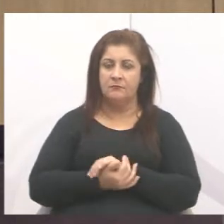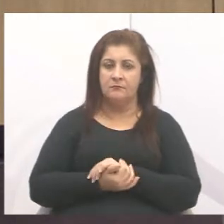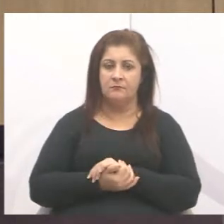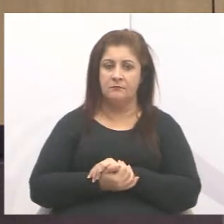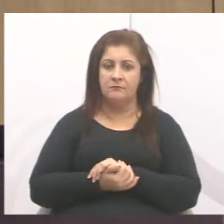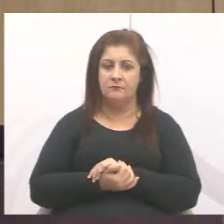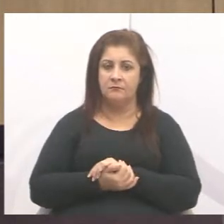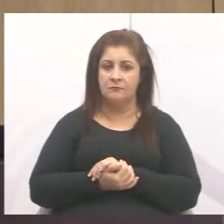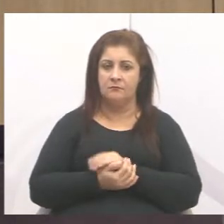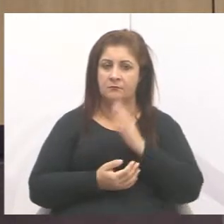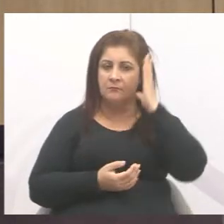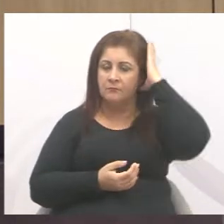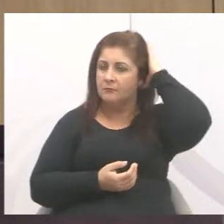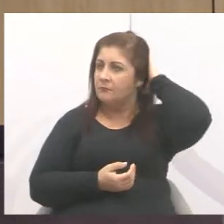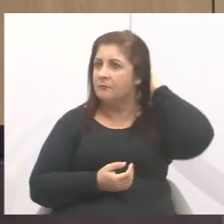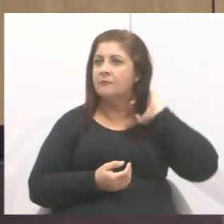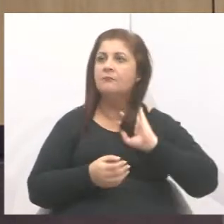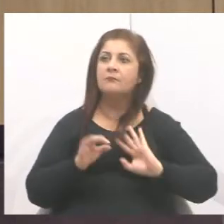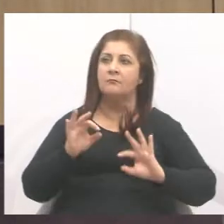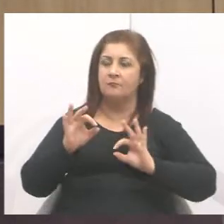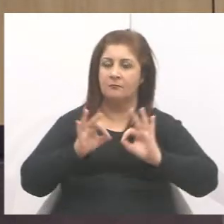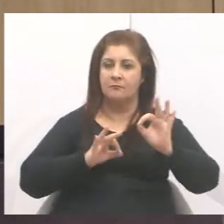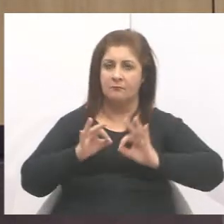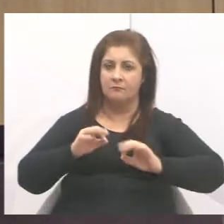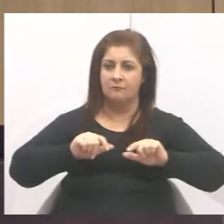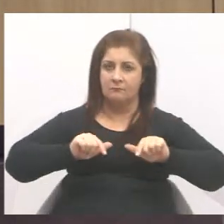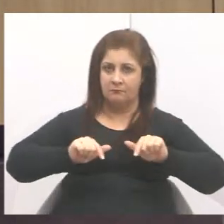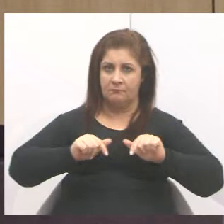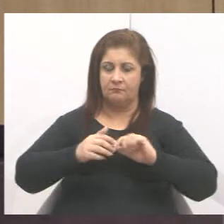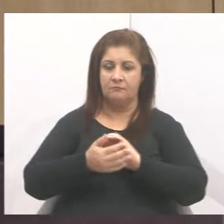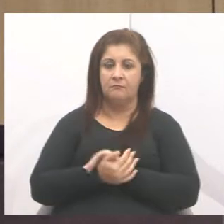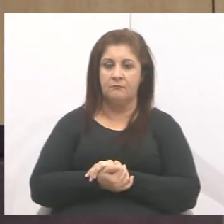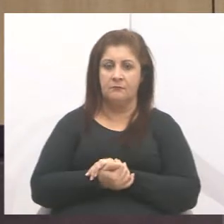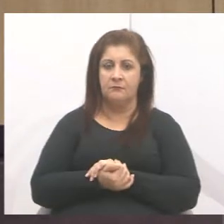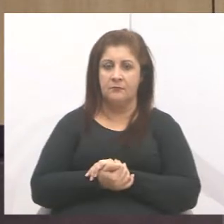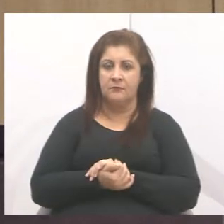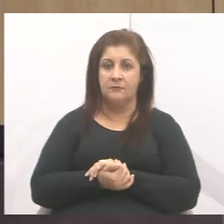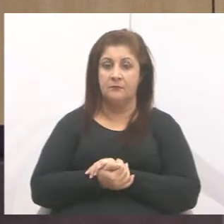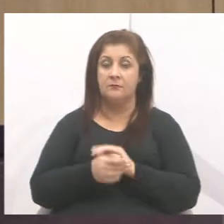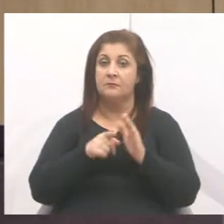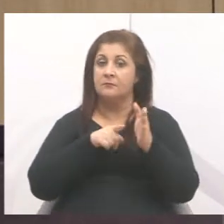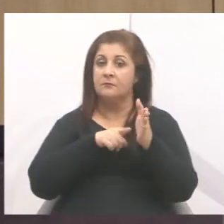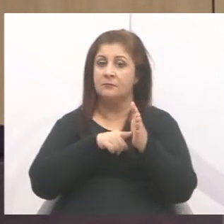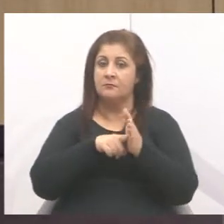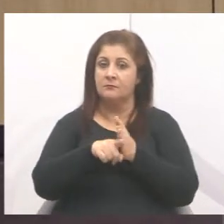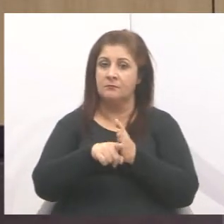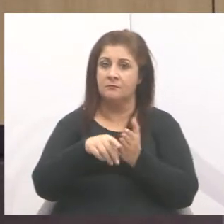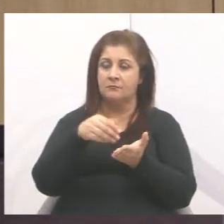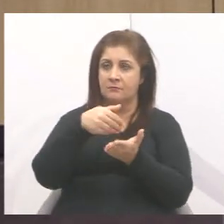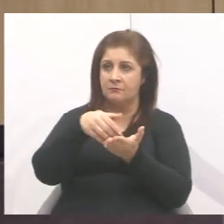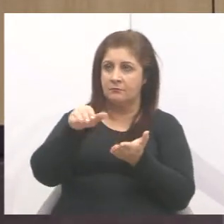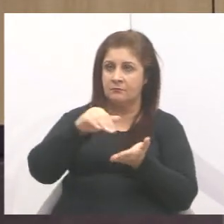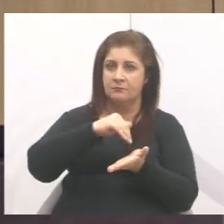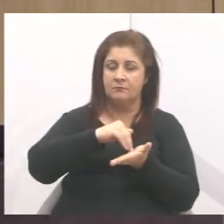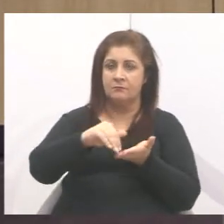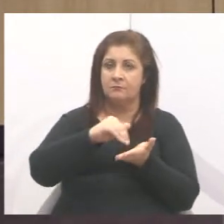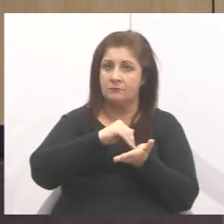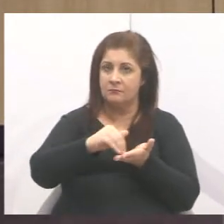Com a finalidade de melhor organizar os trabalhos, defino que as perguntas sejam encaminhadas ao senhor secretário